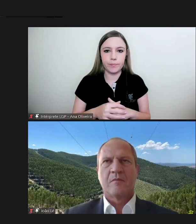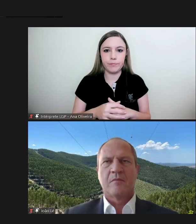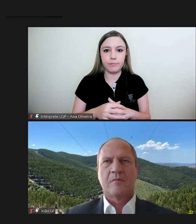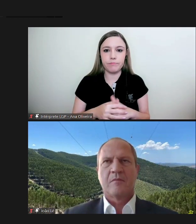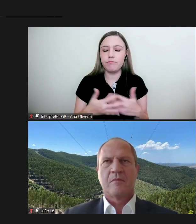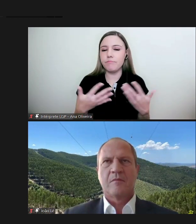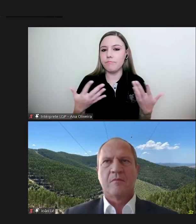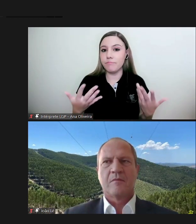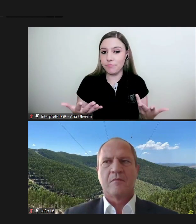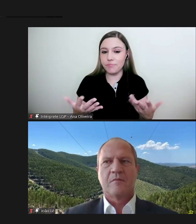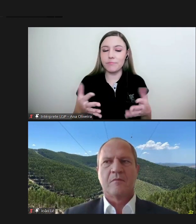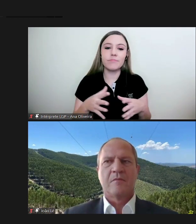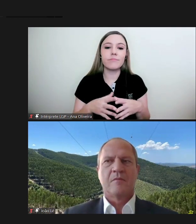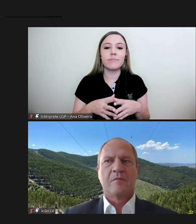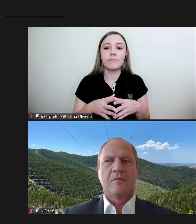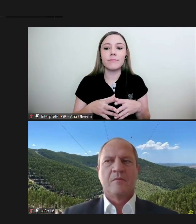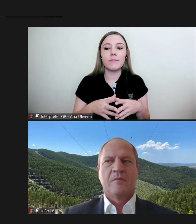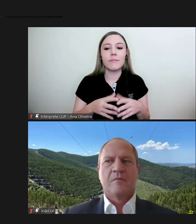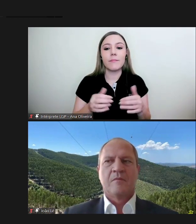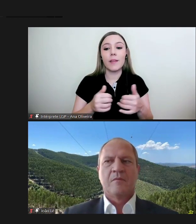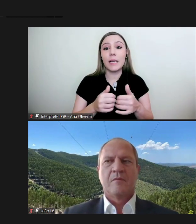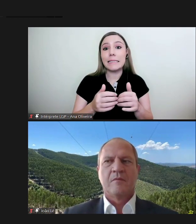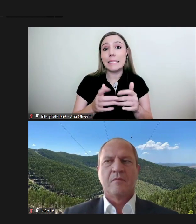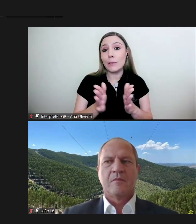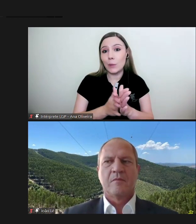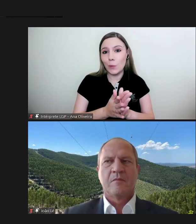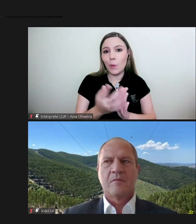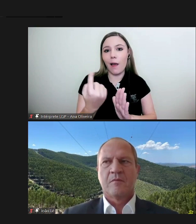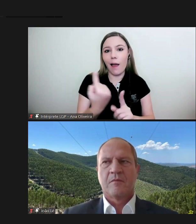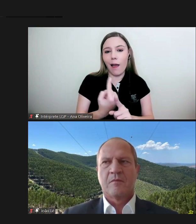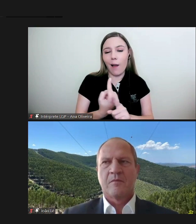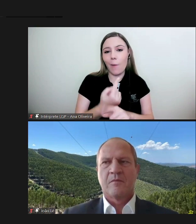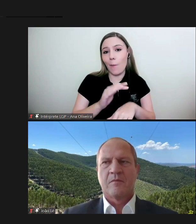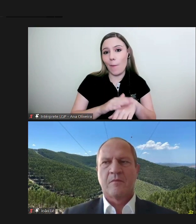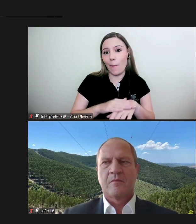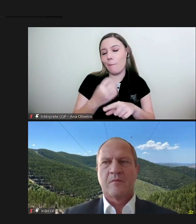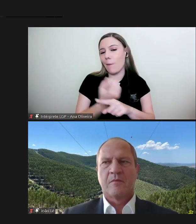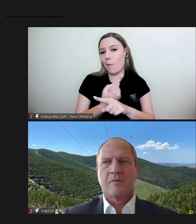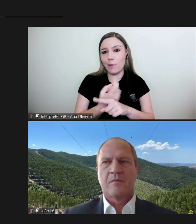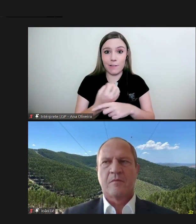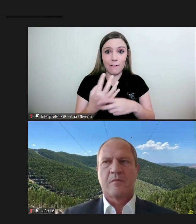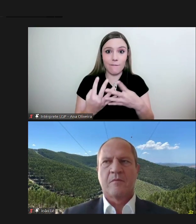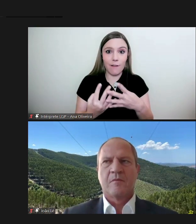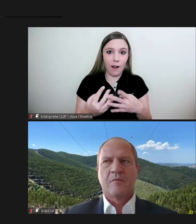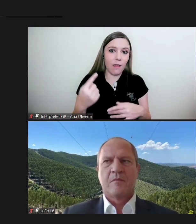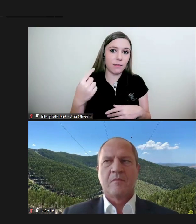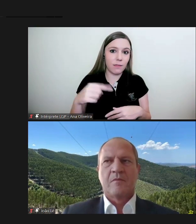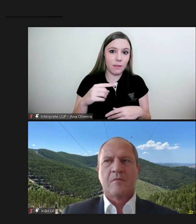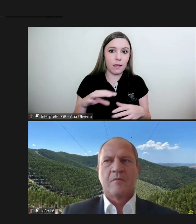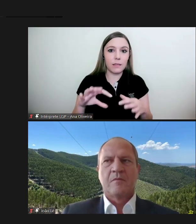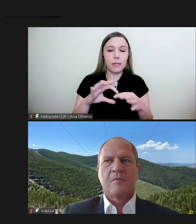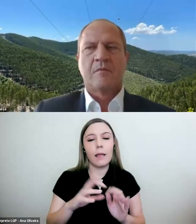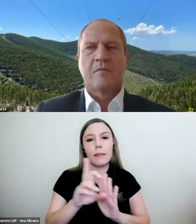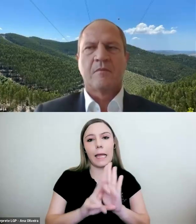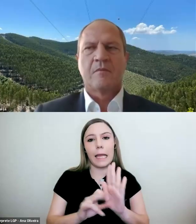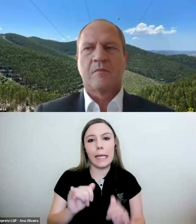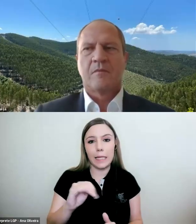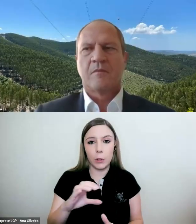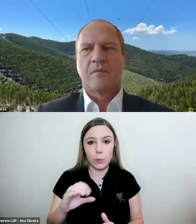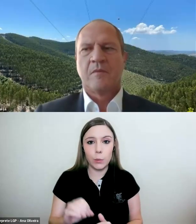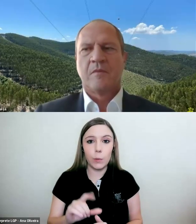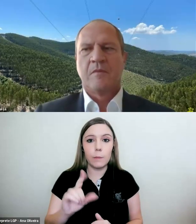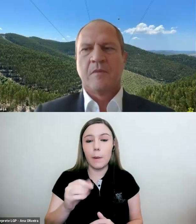Enfim, o framework combinou vários indicadores usados nas normas ISO, sobretudo